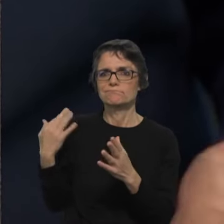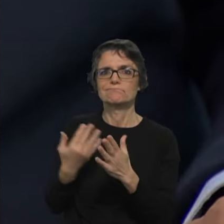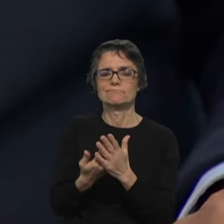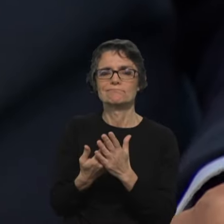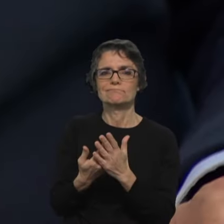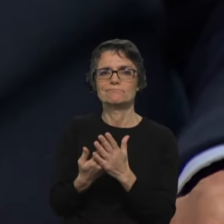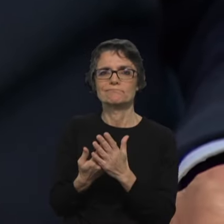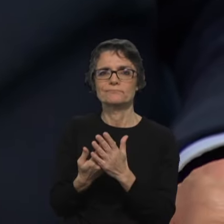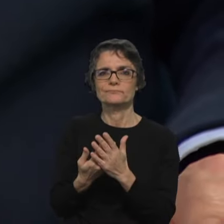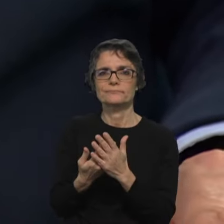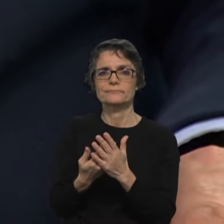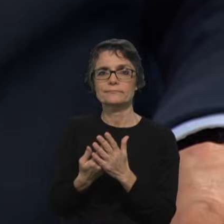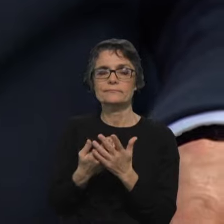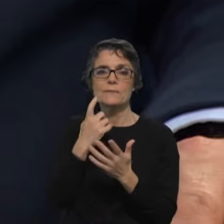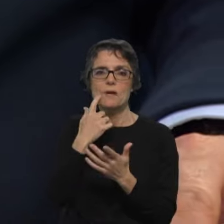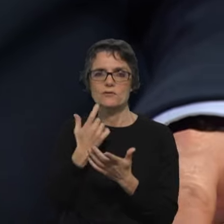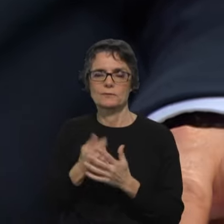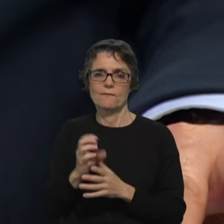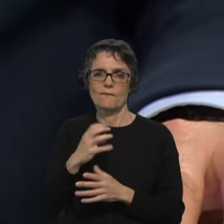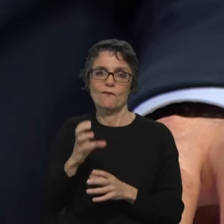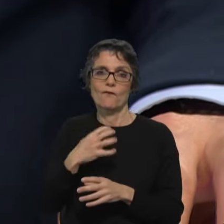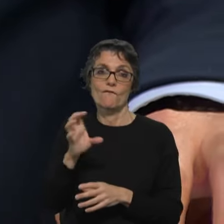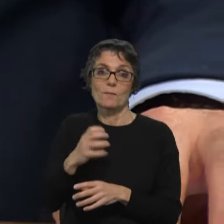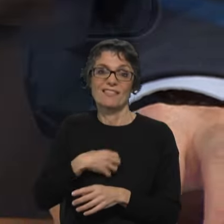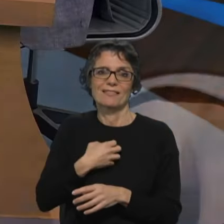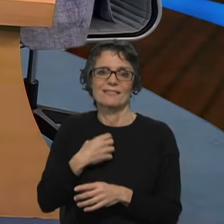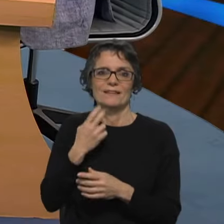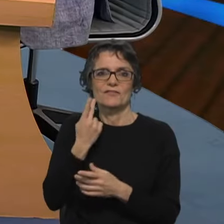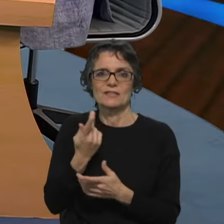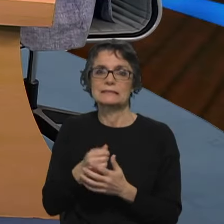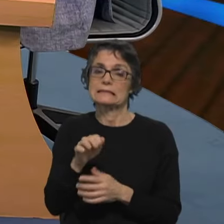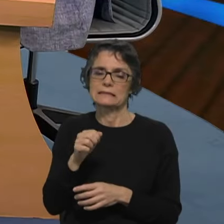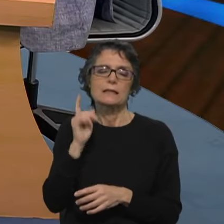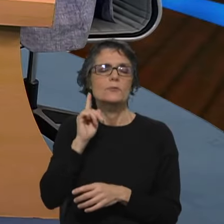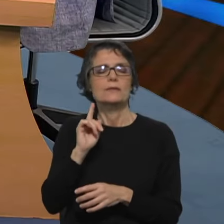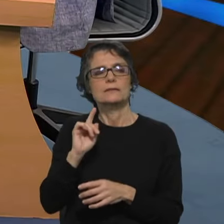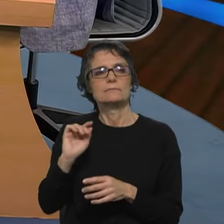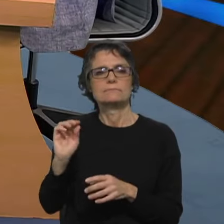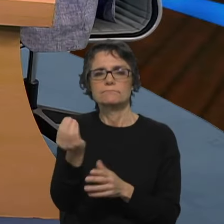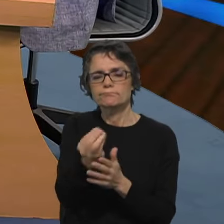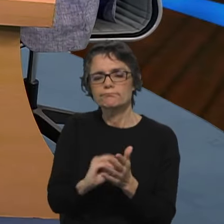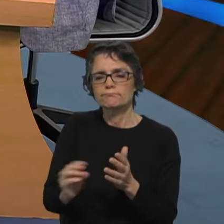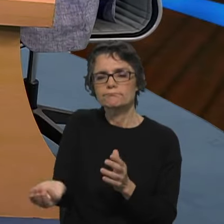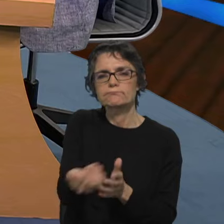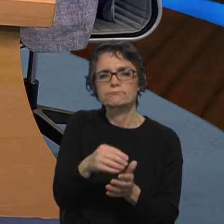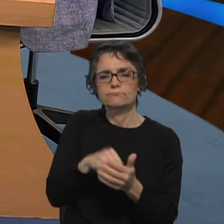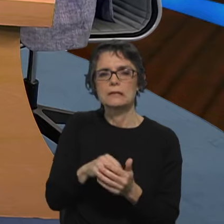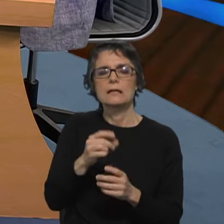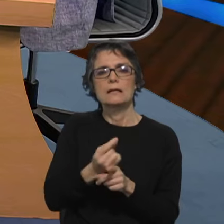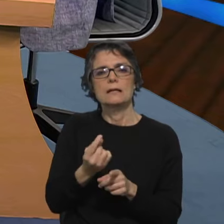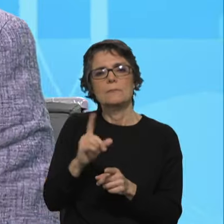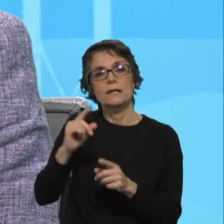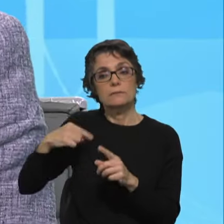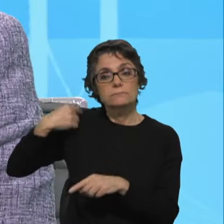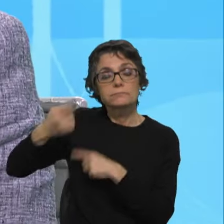dos séculos, estes mistérios pascais. A verdade é que é importante documentar tudo isso, não apenas para as gerações futuras, mas, acima de tudo, para que nós